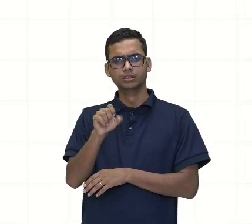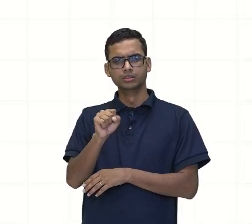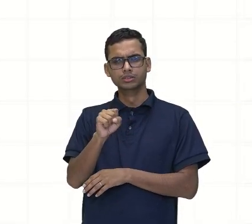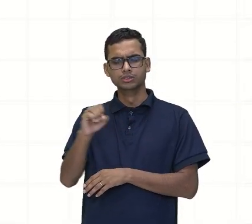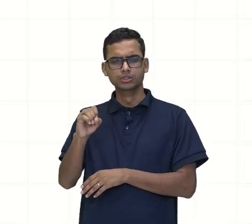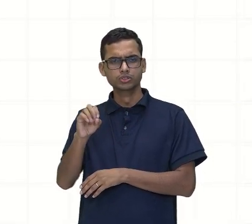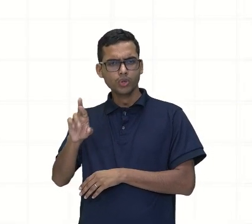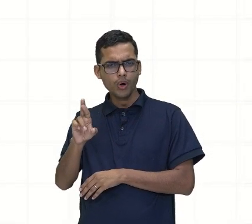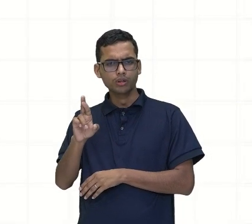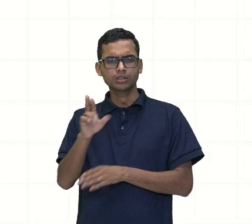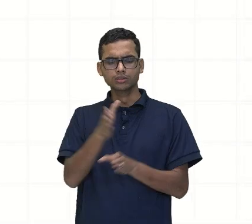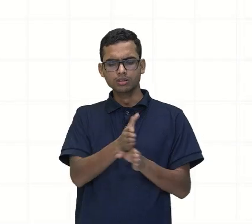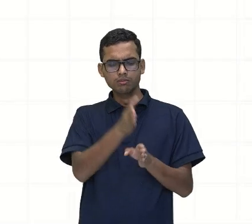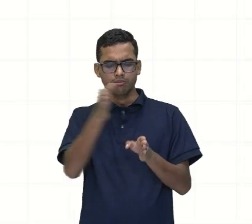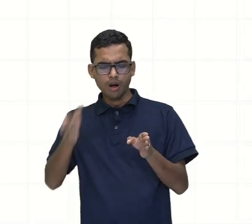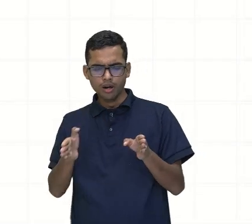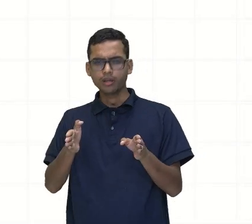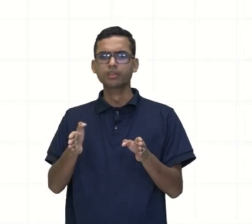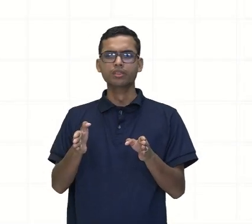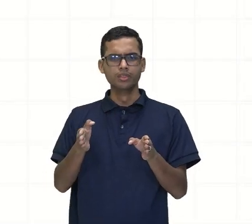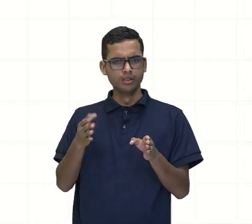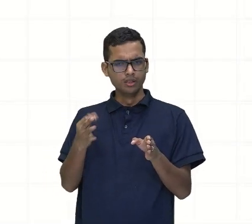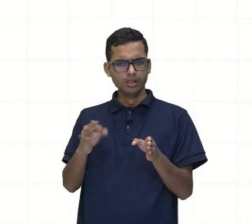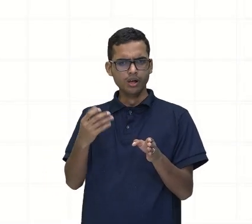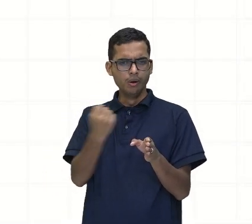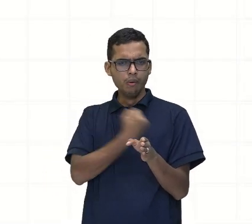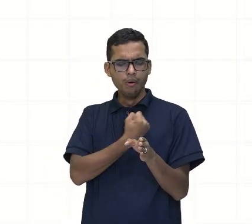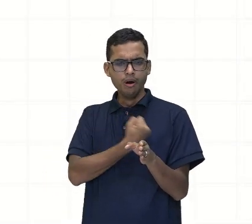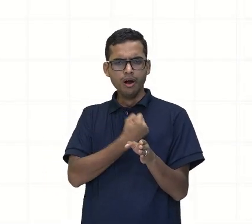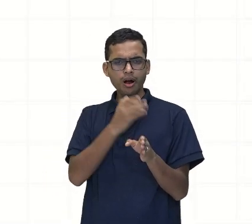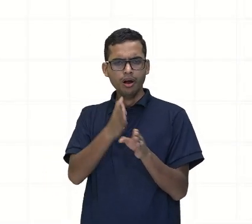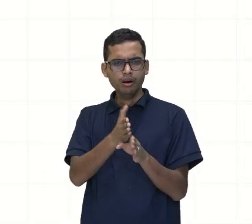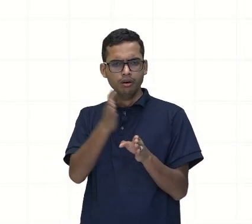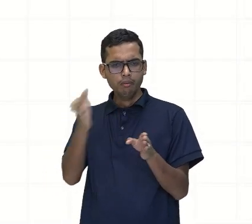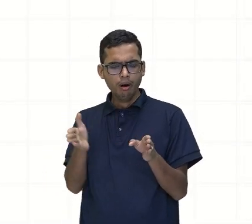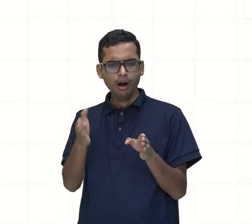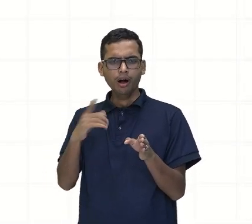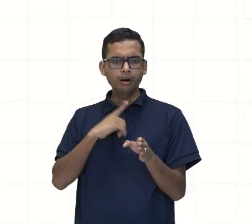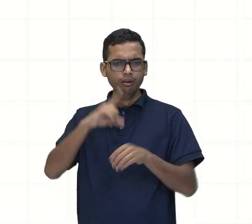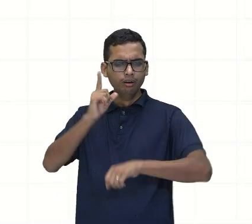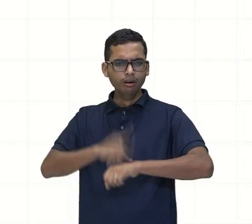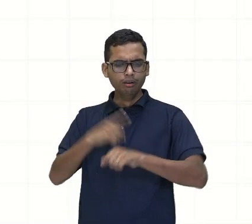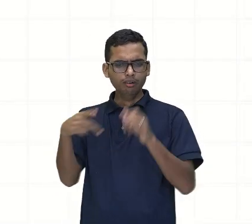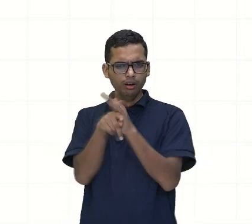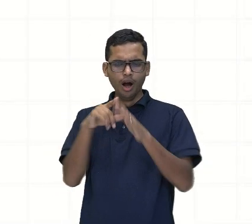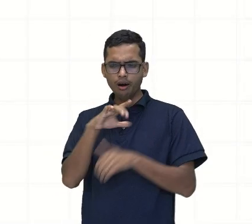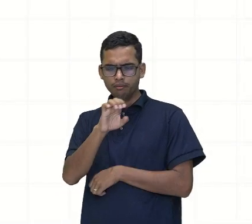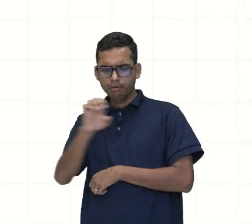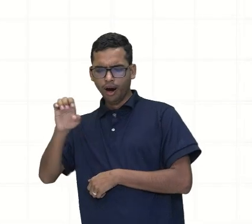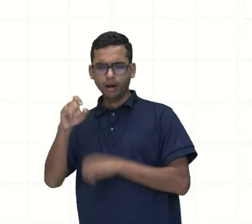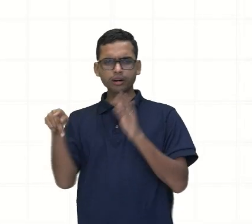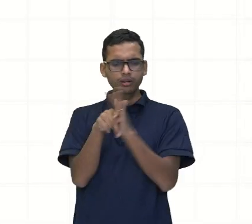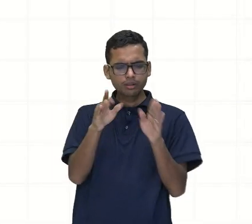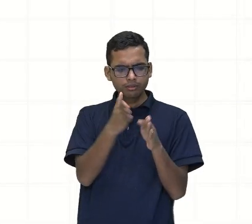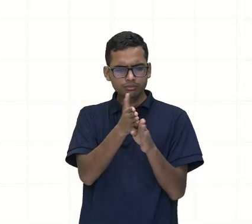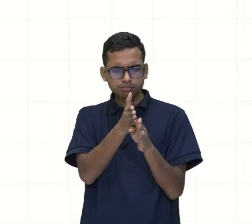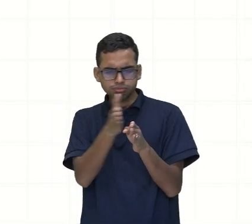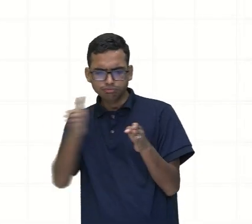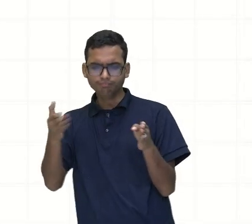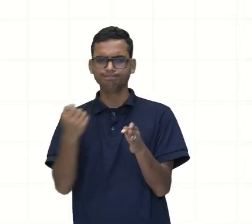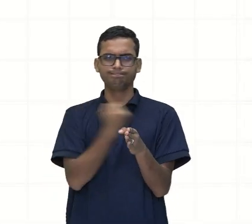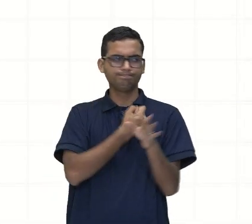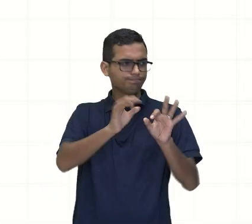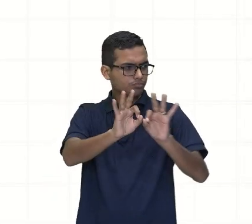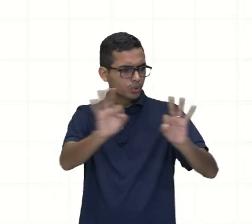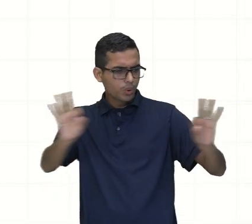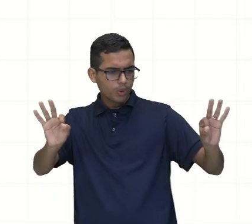inteiro é o número inteiro que está localizado imediatamente à esquerda dele na reta numérica, ou seja, é